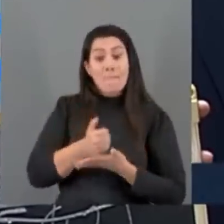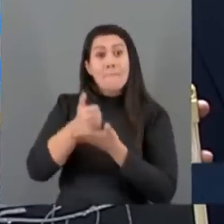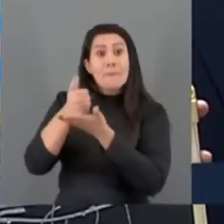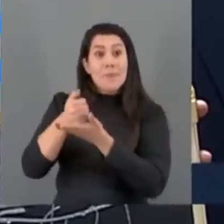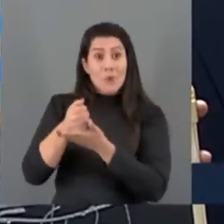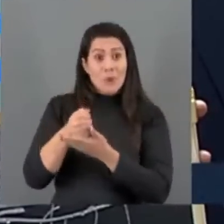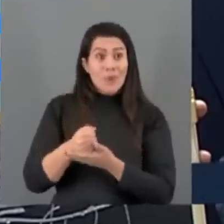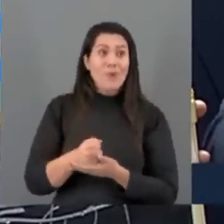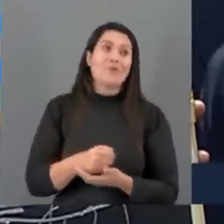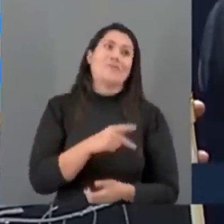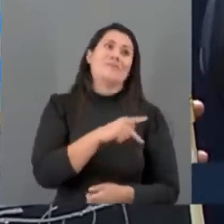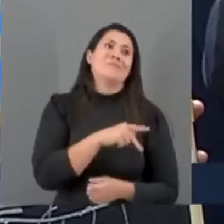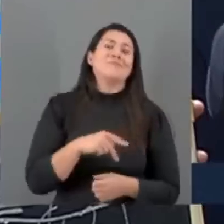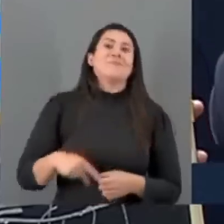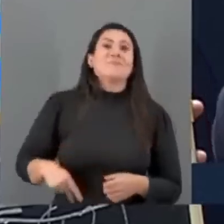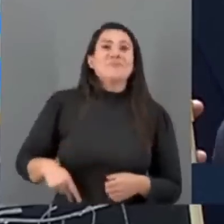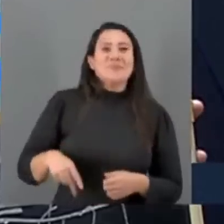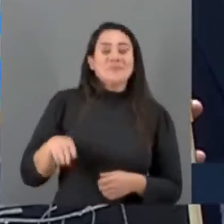Bolsonaro,